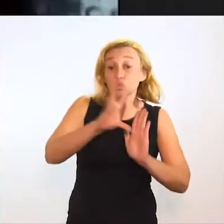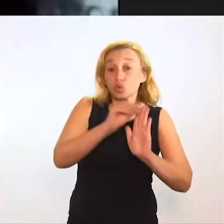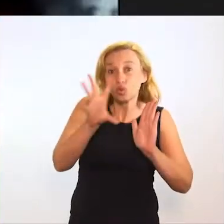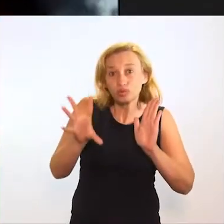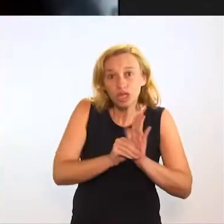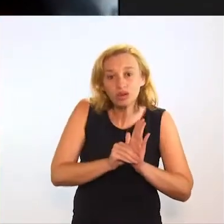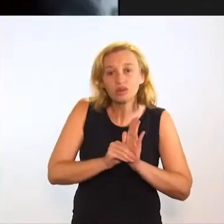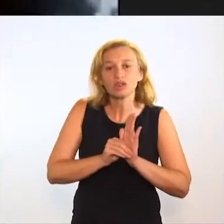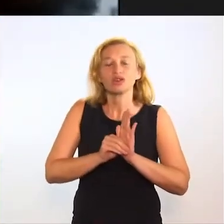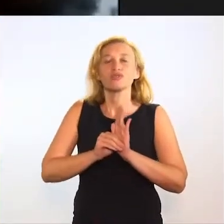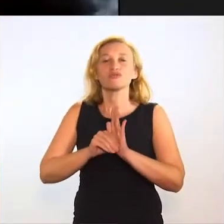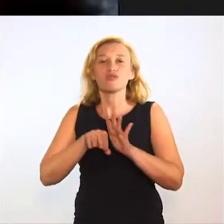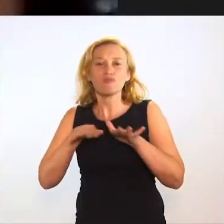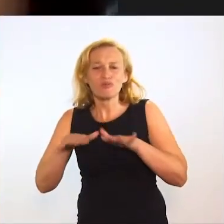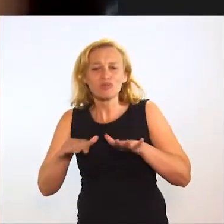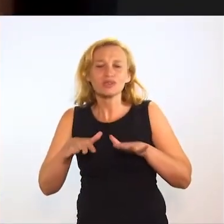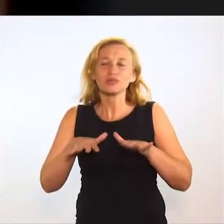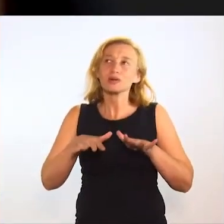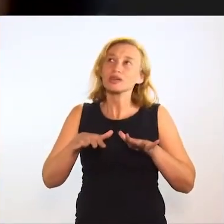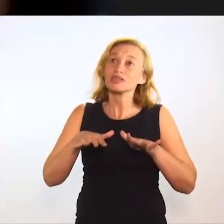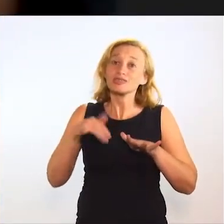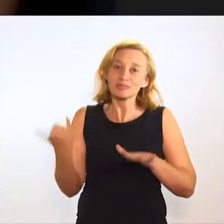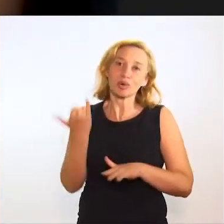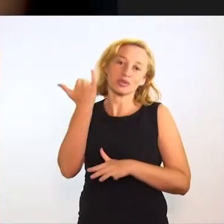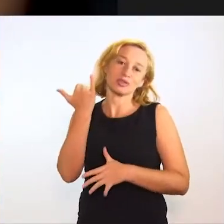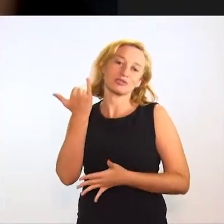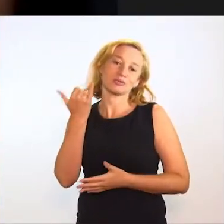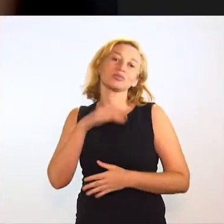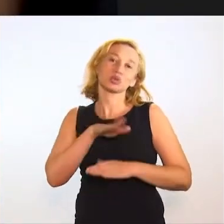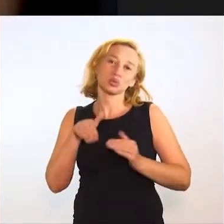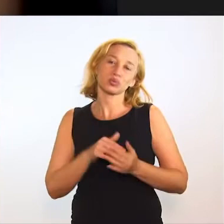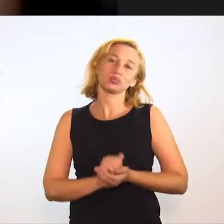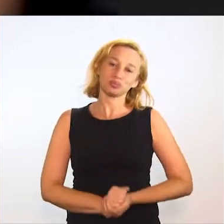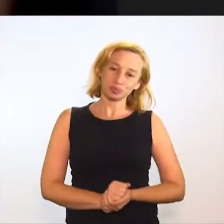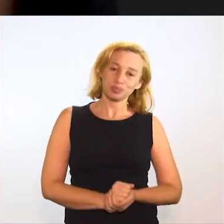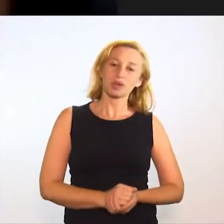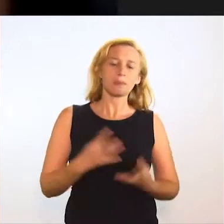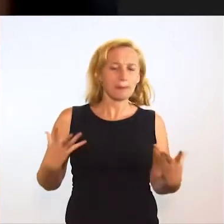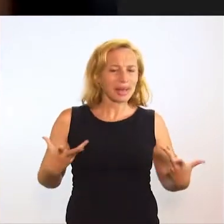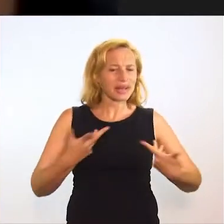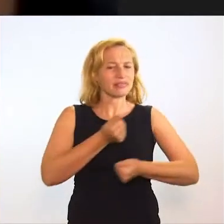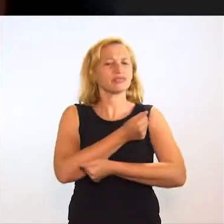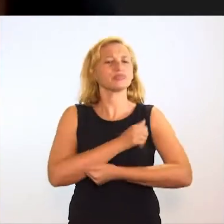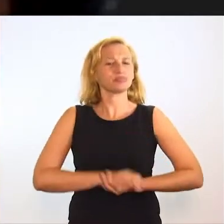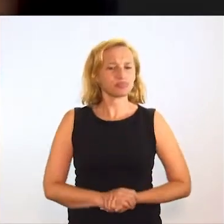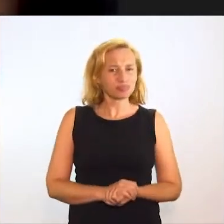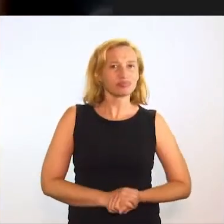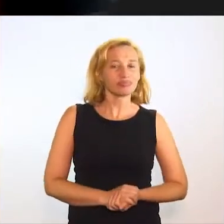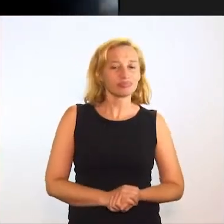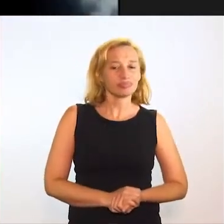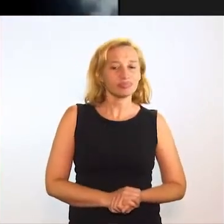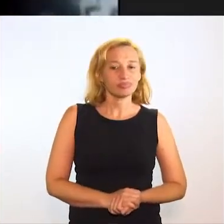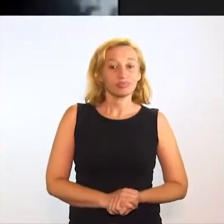do conteúdo. Então, assim, foi um movimento muito importante, tudo isso.